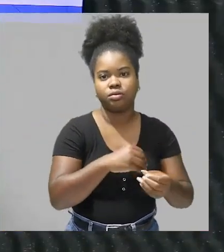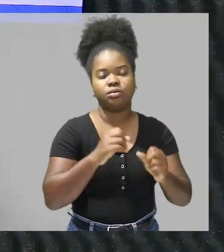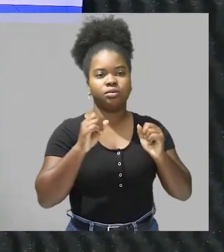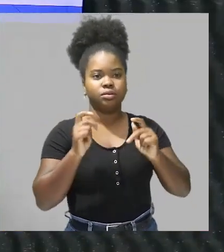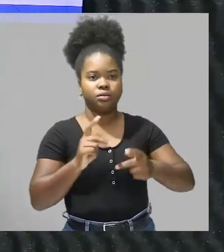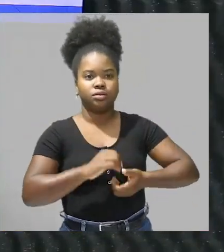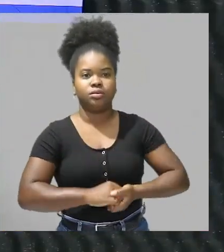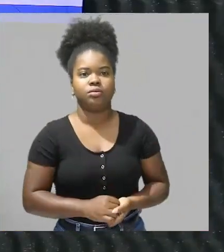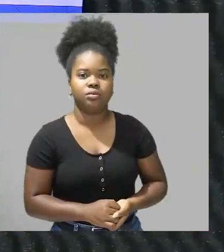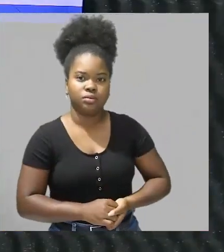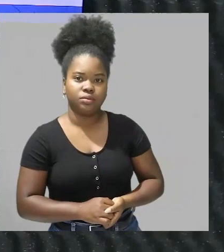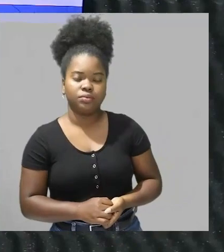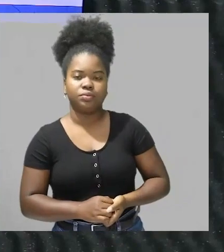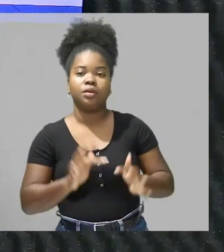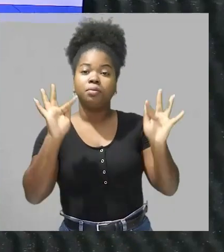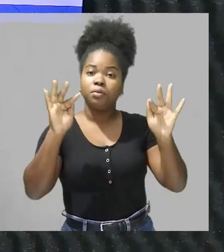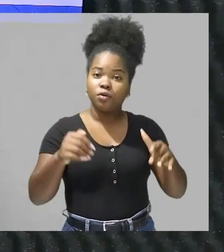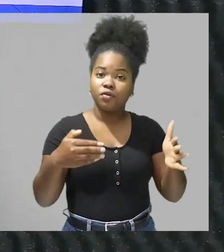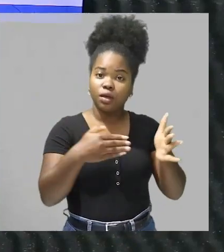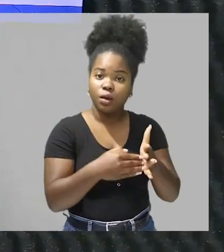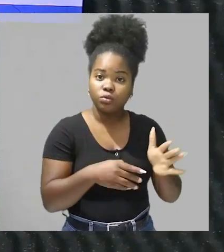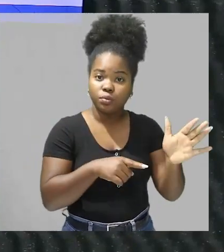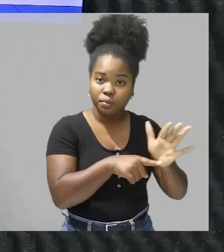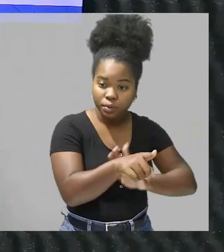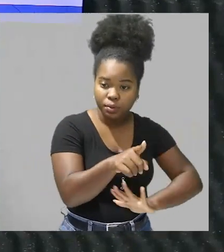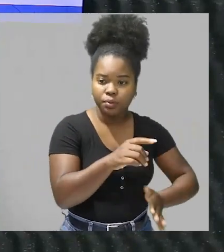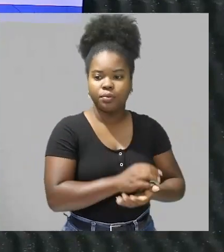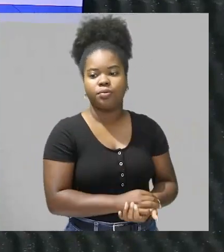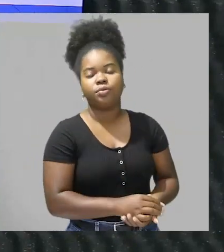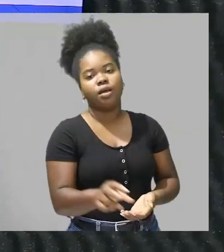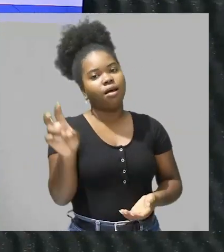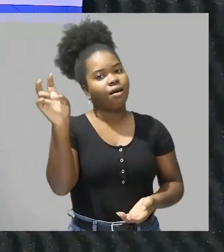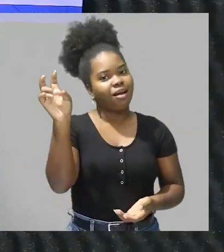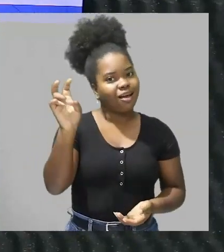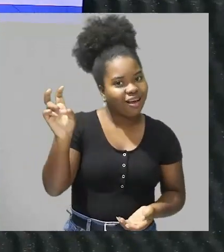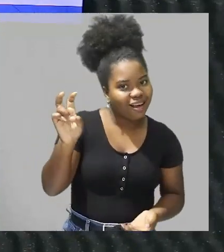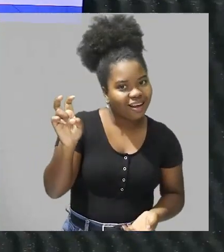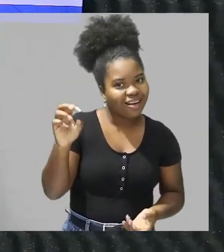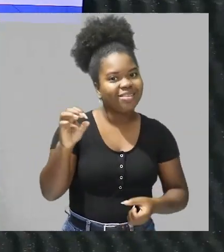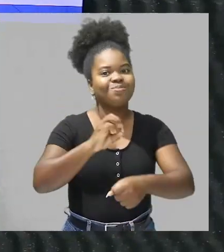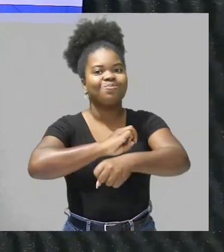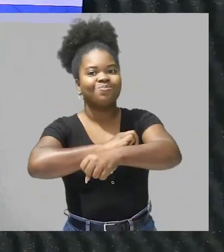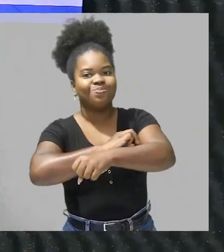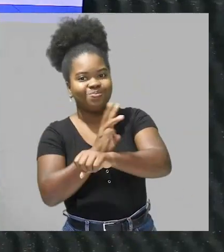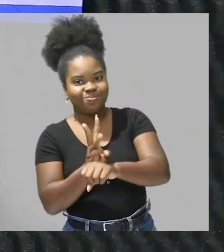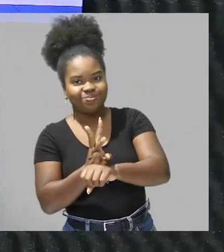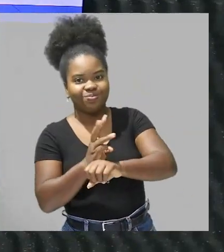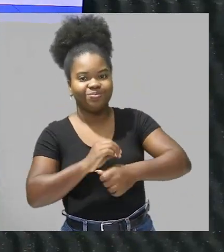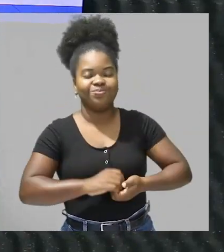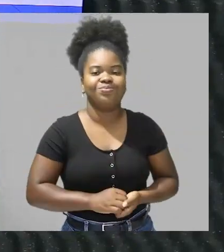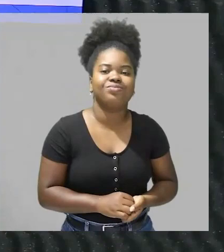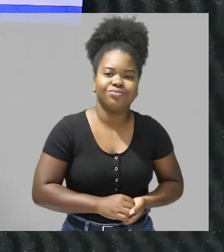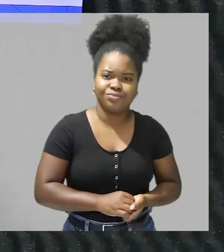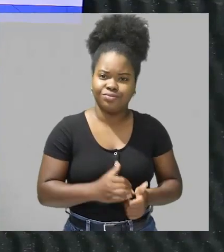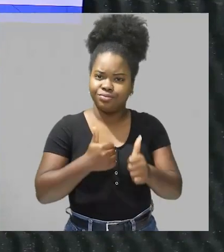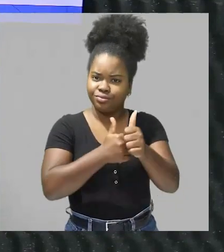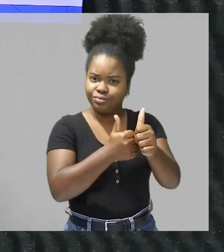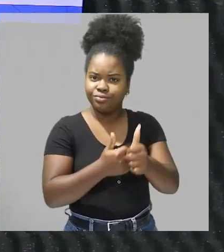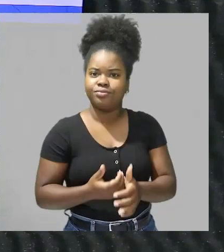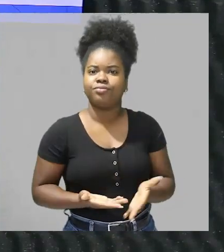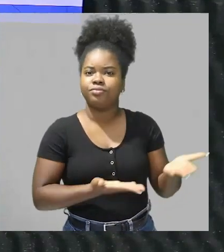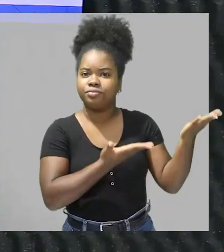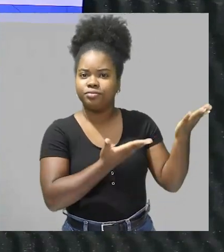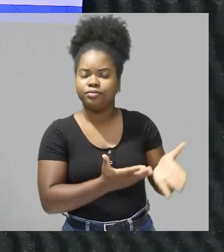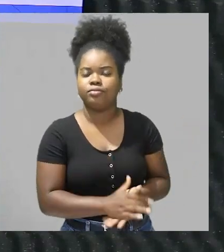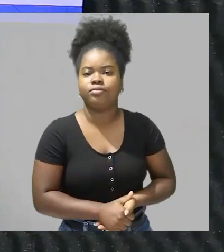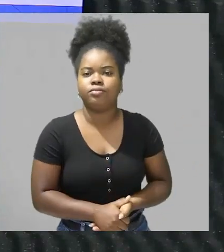do petróleo por fim Então vamos a uma questão da prova pais Uema Olha só o